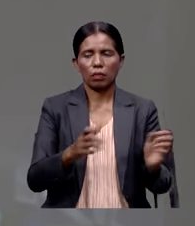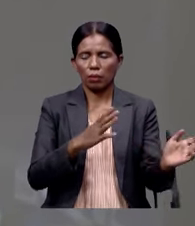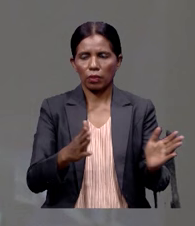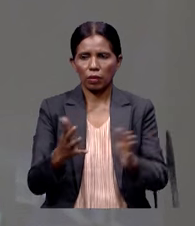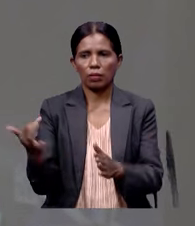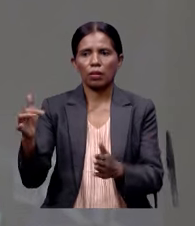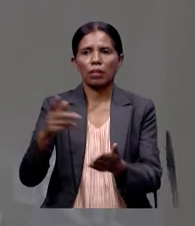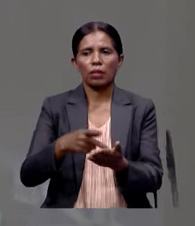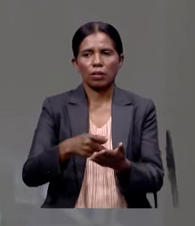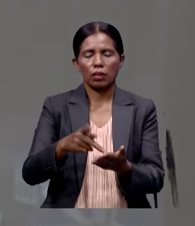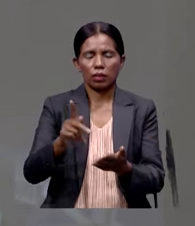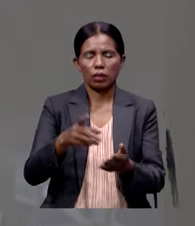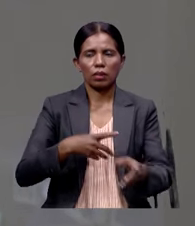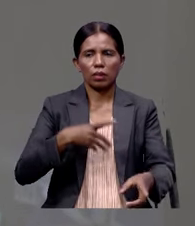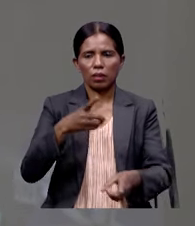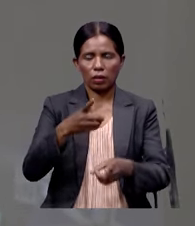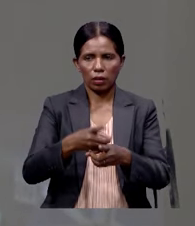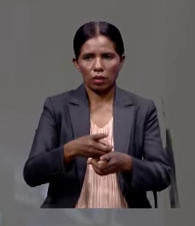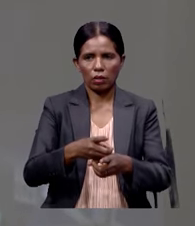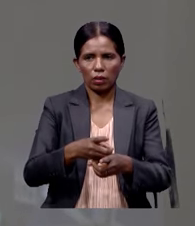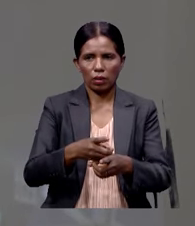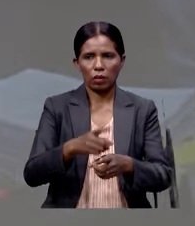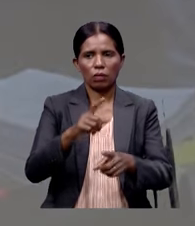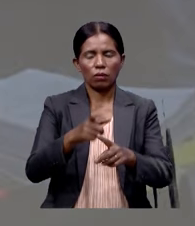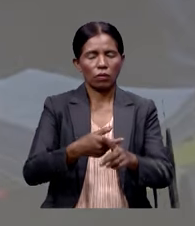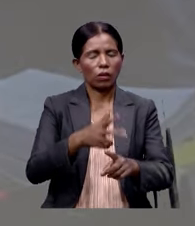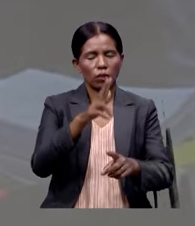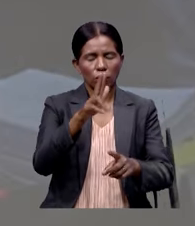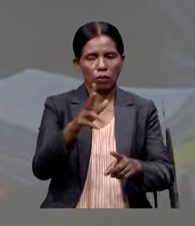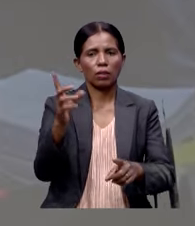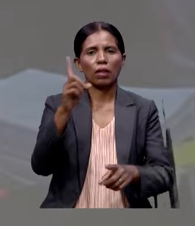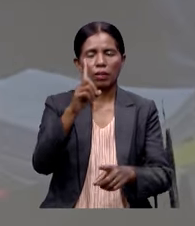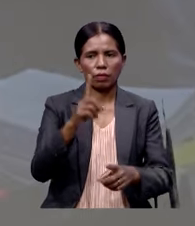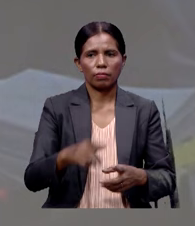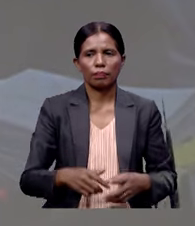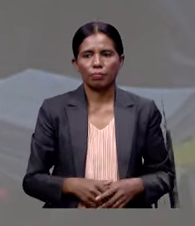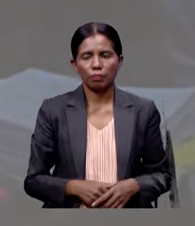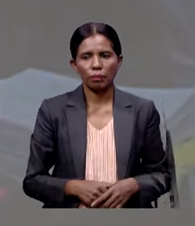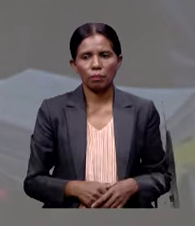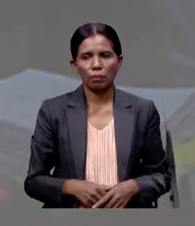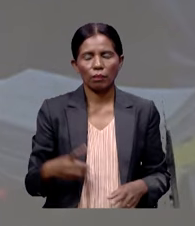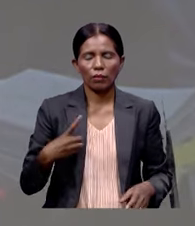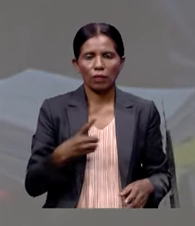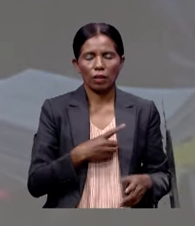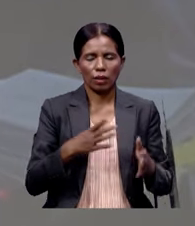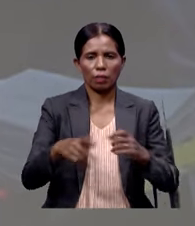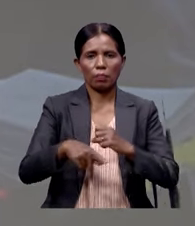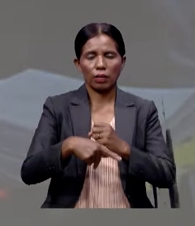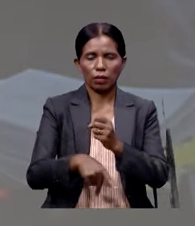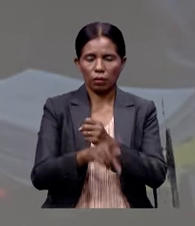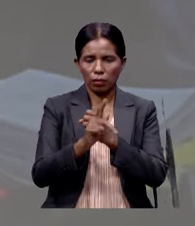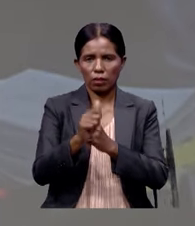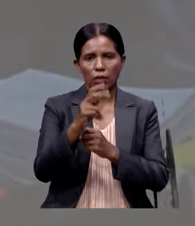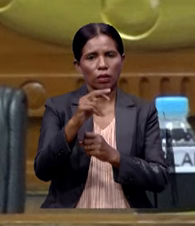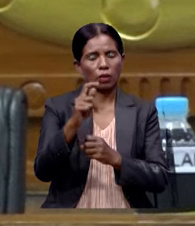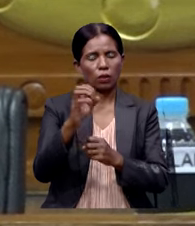ni pagamento ni ba direito de dozo ne kada fulan tolo dala ida. Nune mos deputado bancada Kuntu Antônio Verdial,